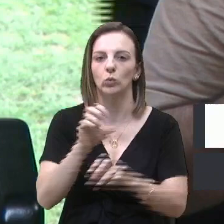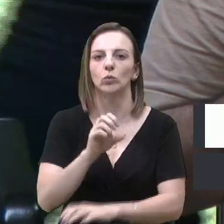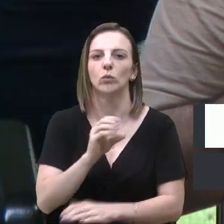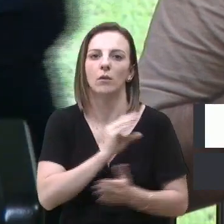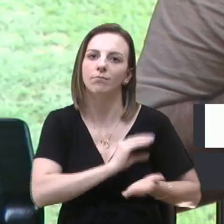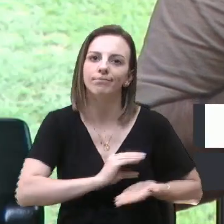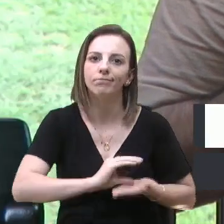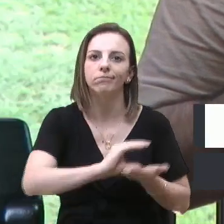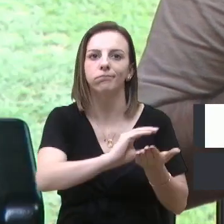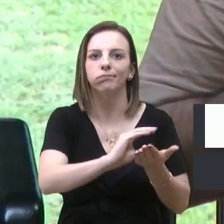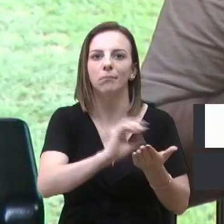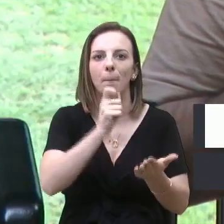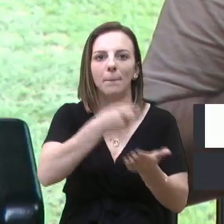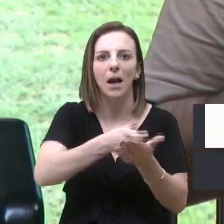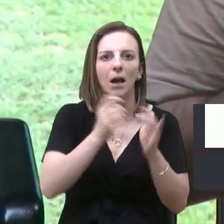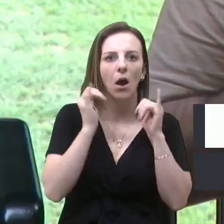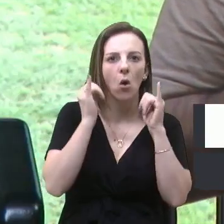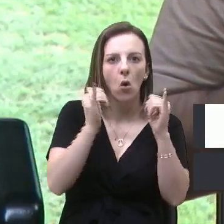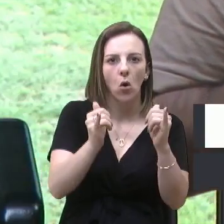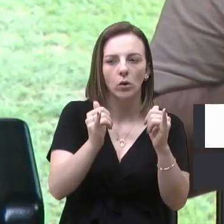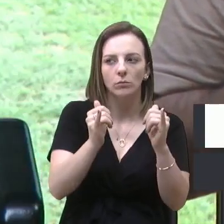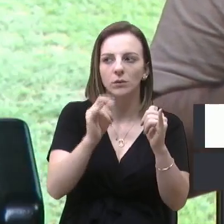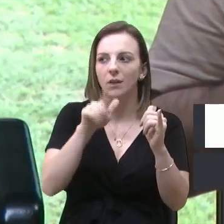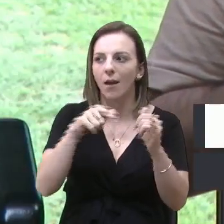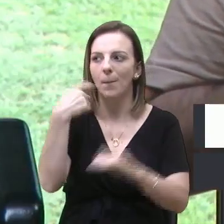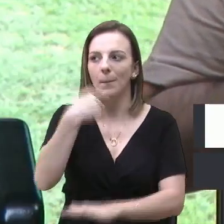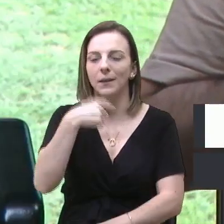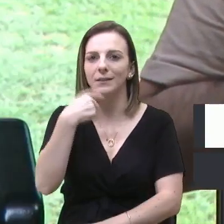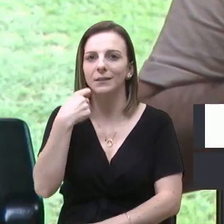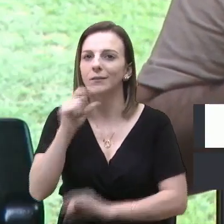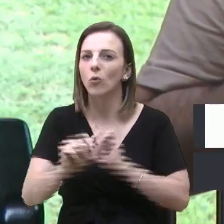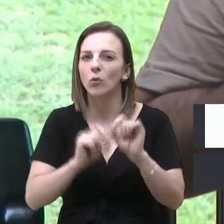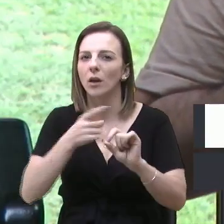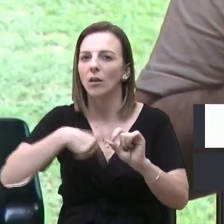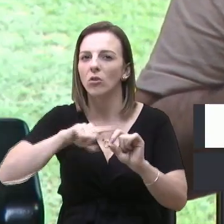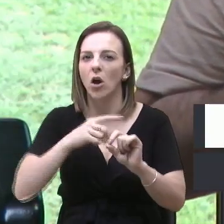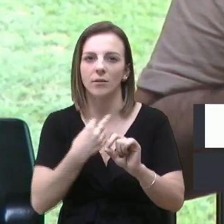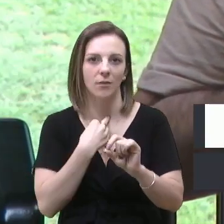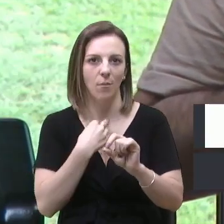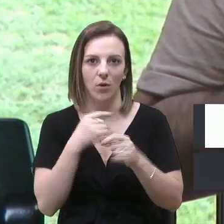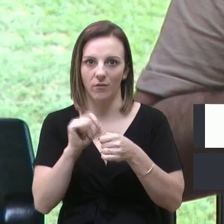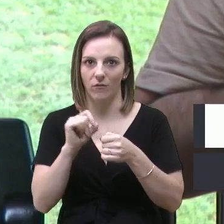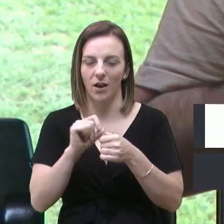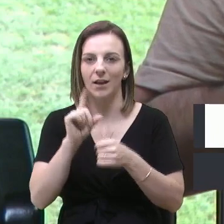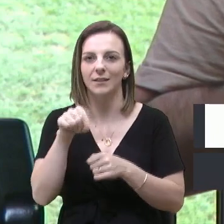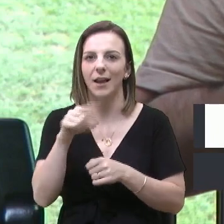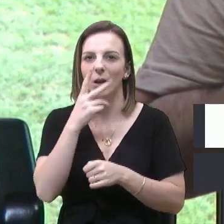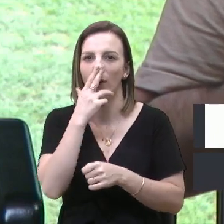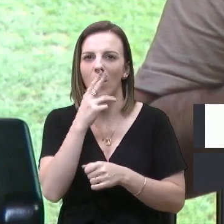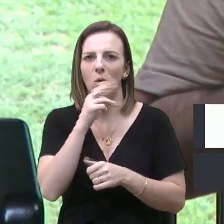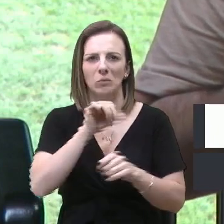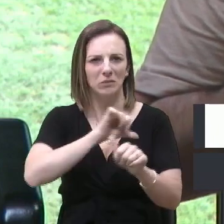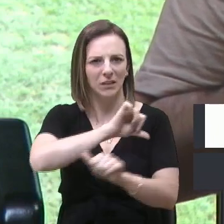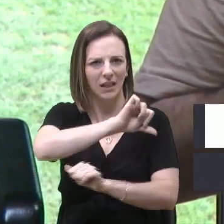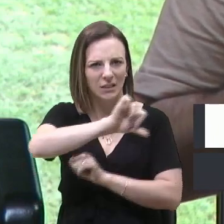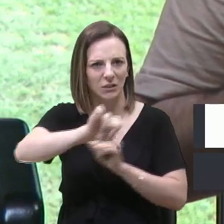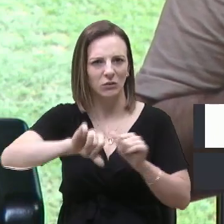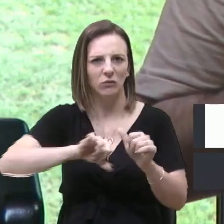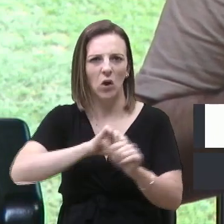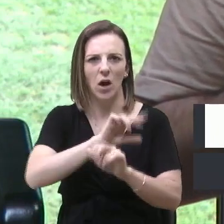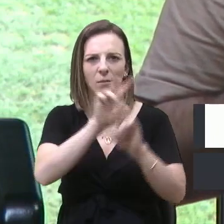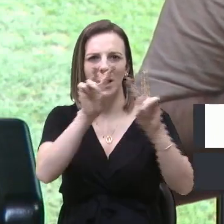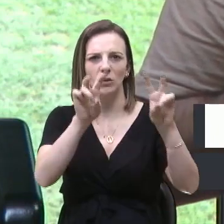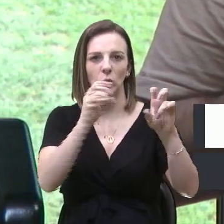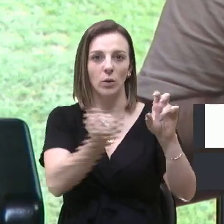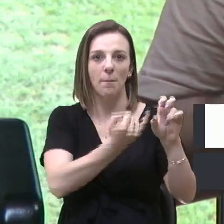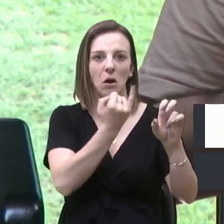coletivo é algo necessário. E o que não se pode fazer é uma marginalização de um tema que ele é muito